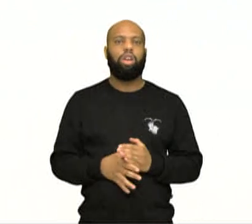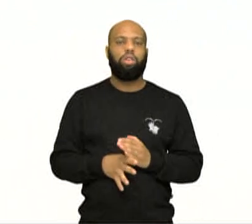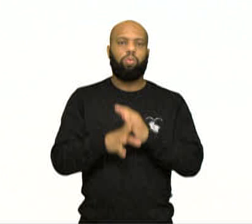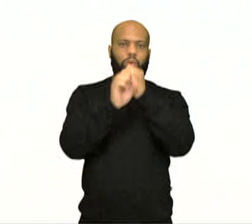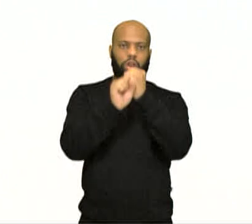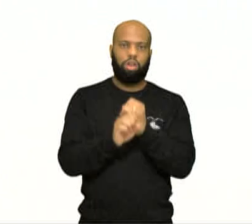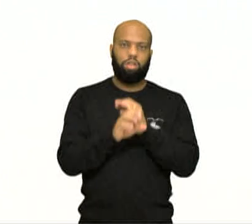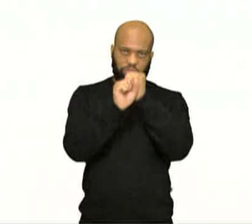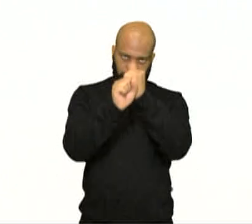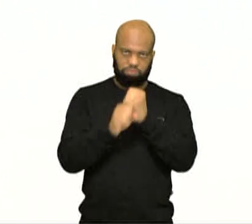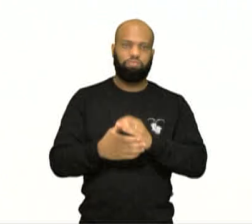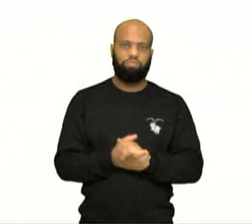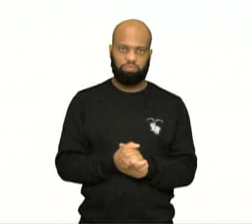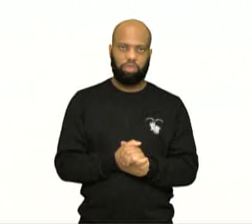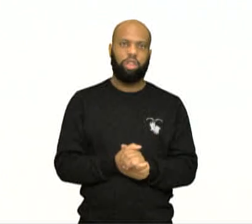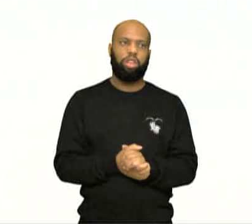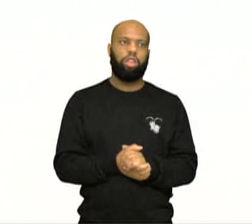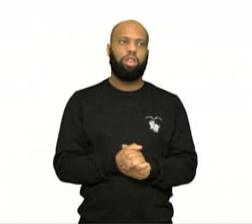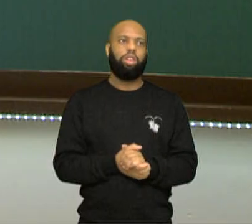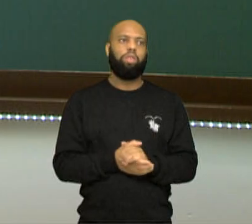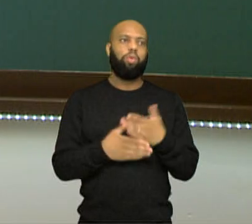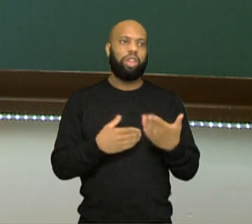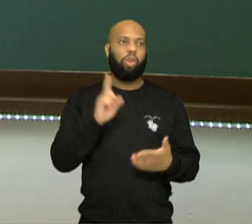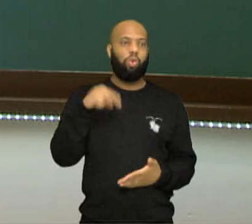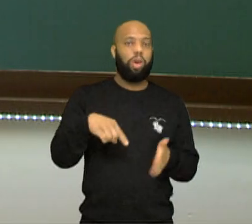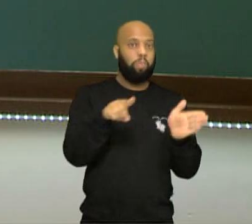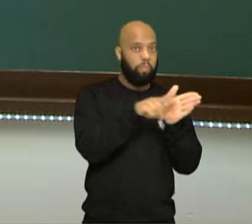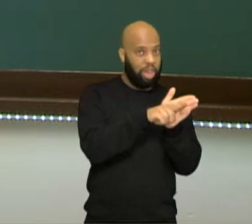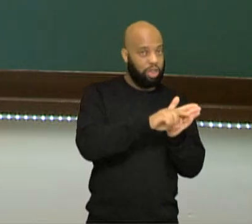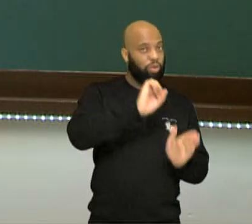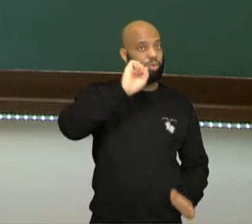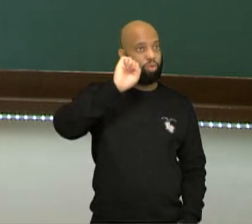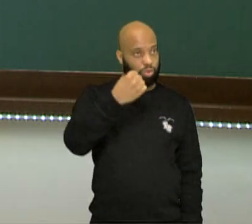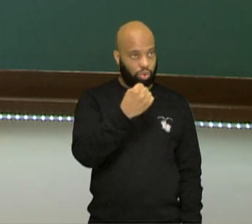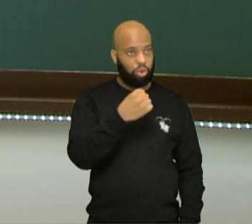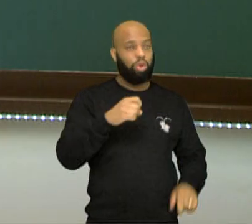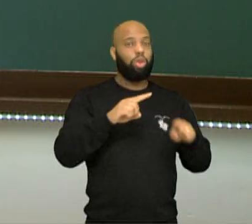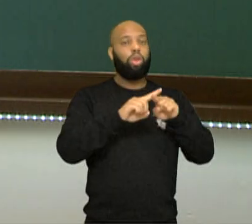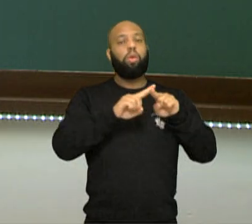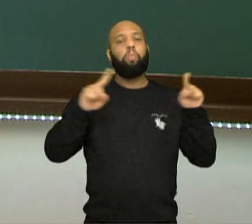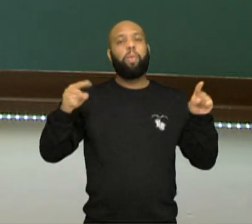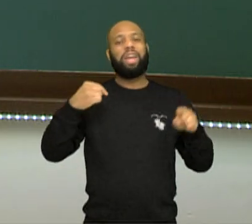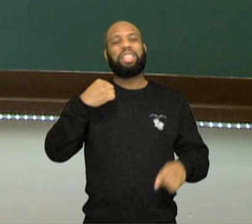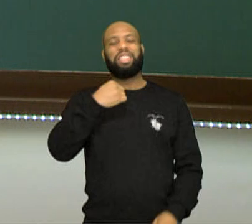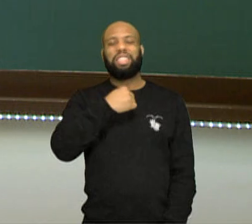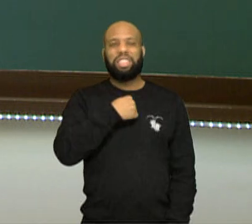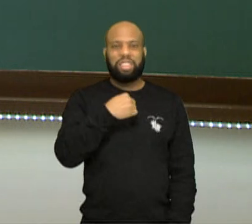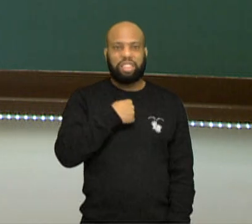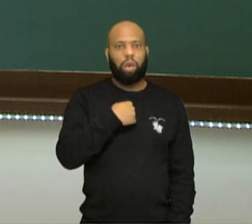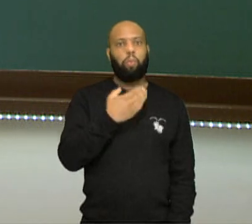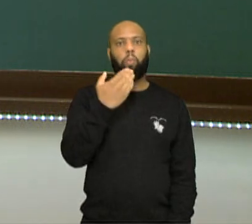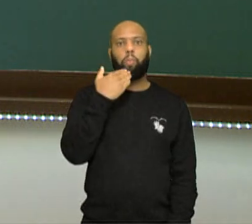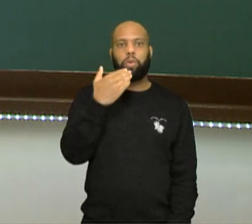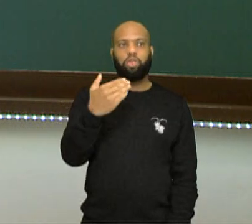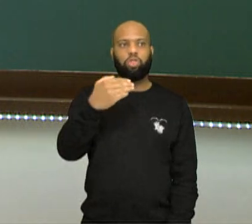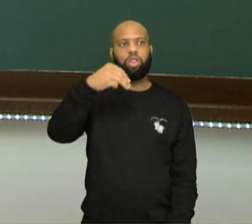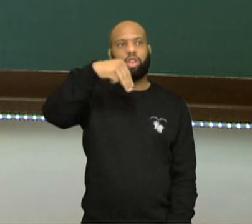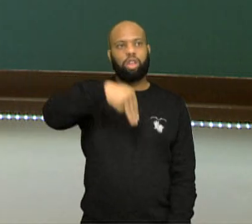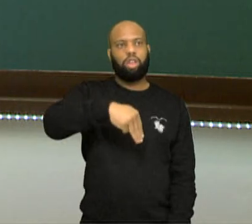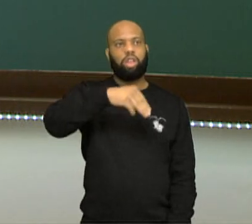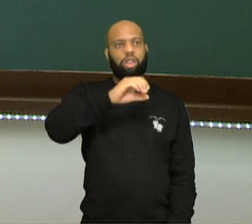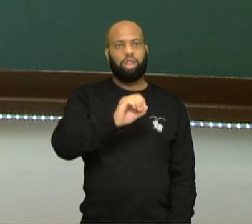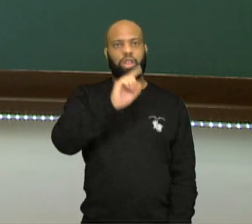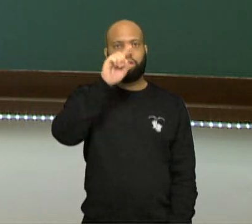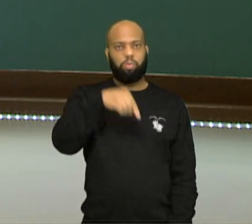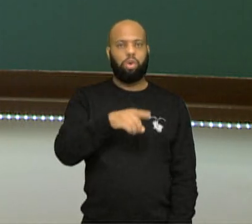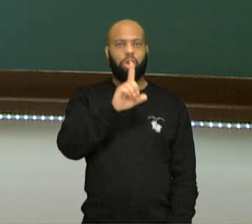nessa carga, tá? Só lembrando que aqui é menos 8, né? Faltou um sinal aqui, peço desculpa a vocês.